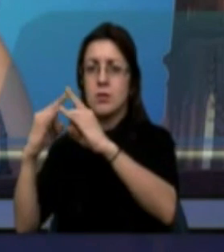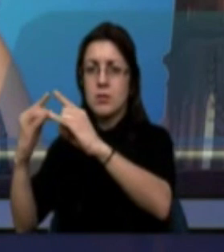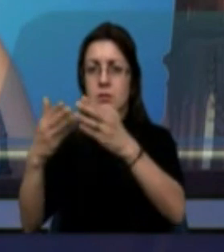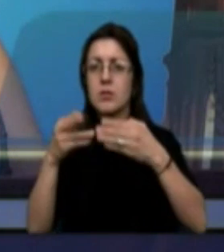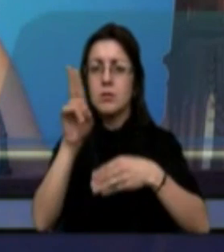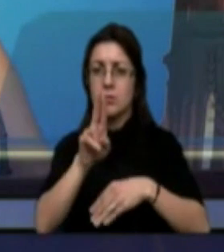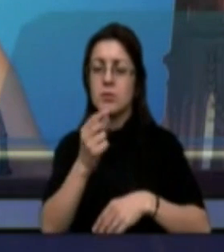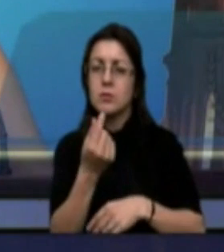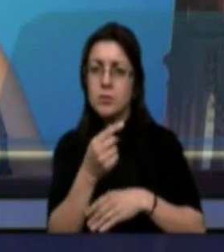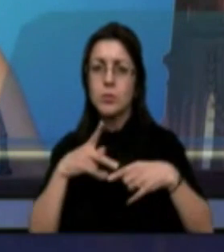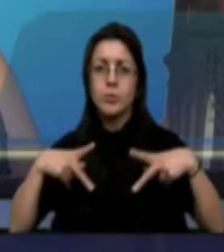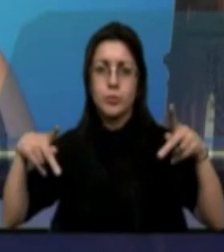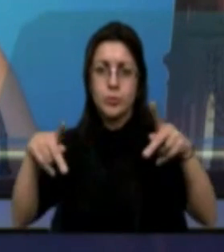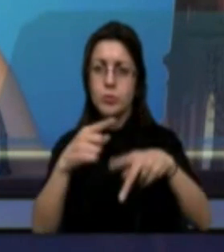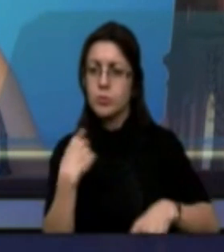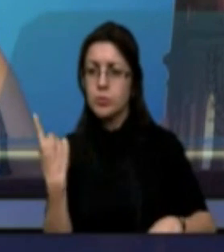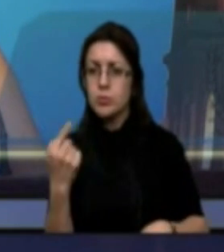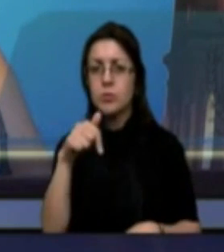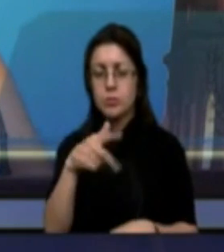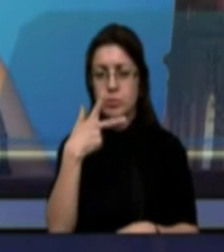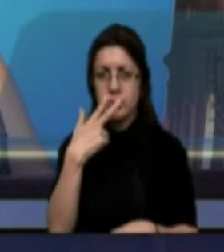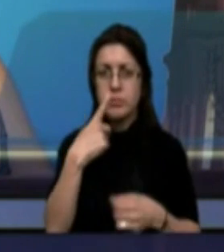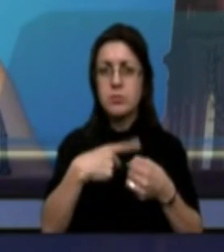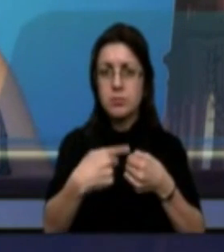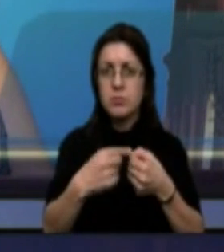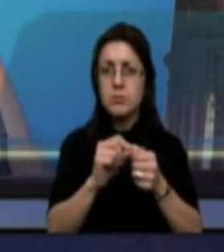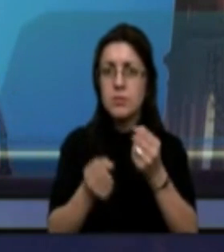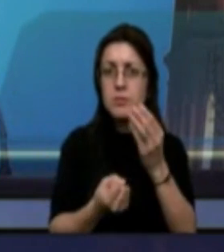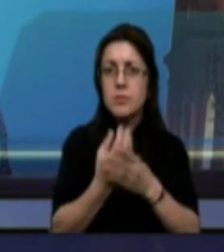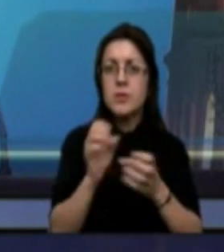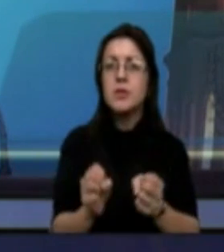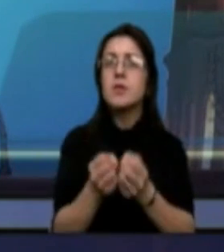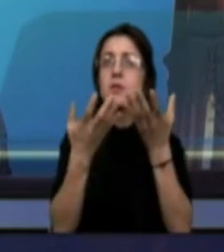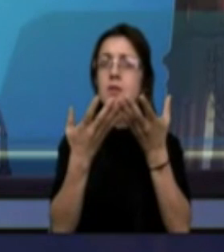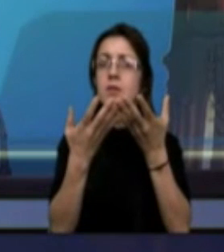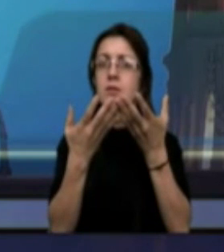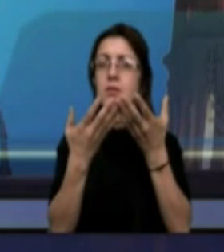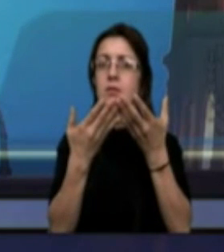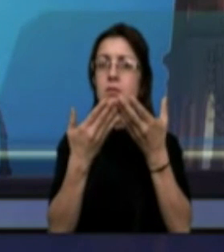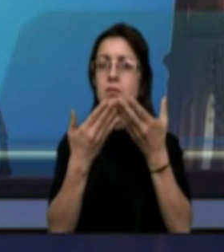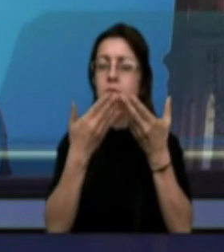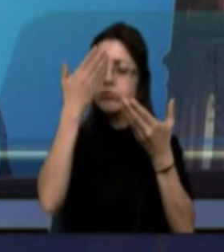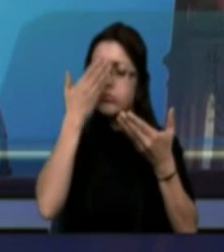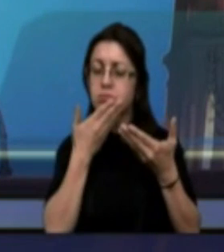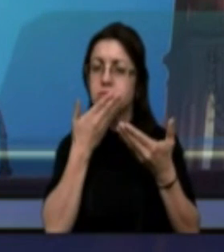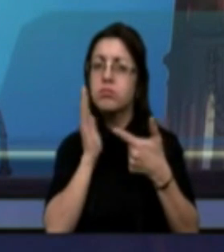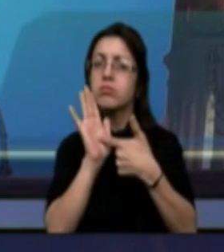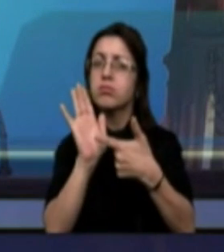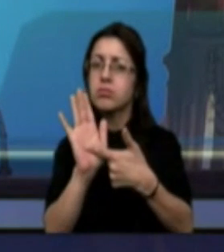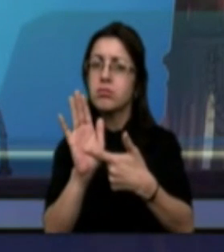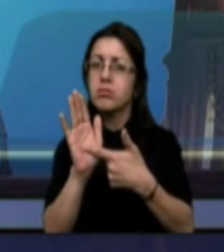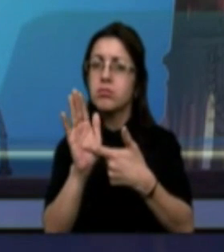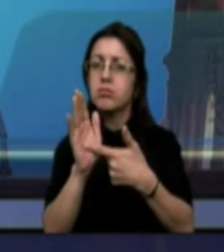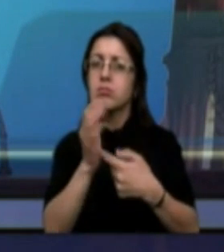público nosso, aqui do nosso município, para fazer essas festas, prestar conta. Eu tive acesso aos